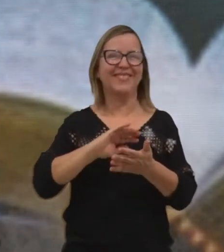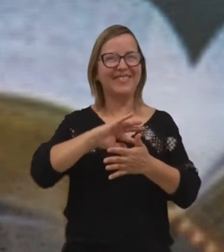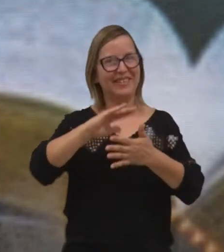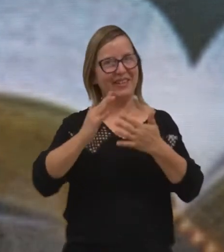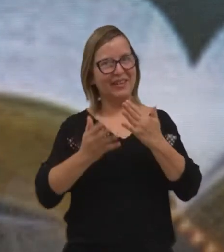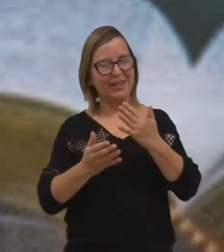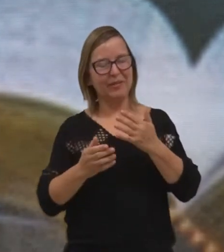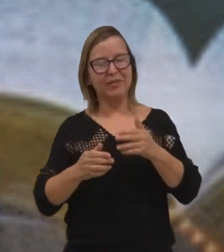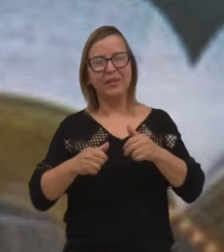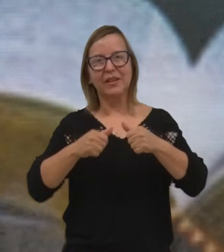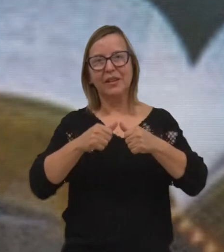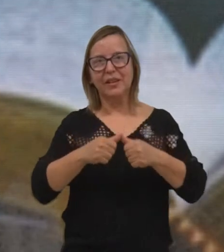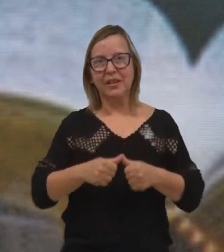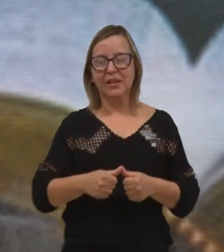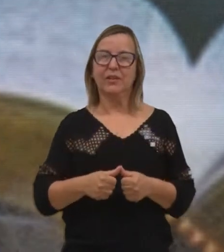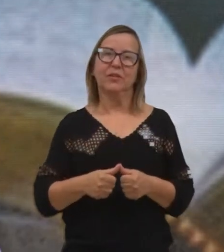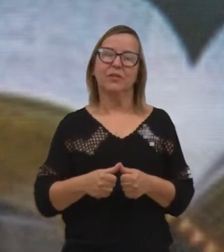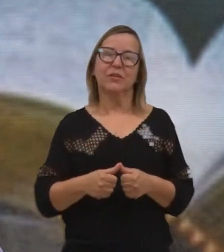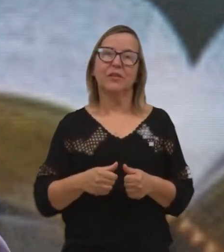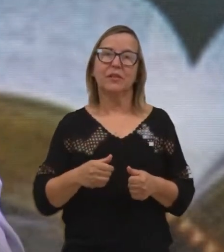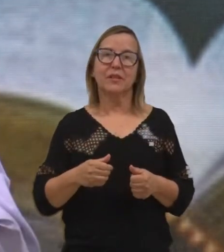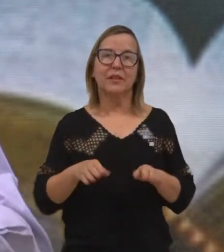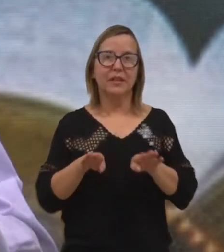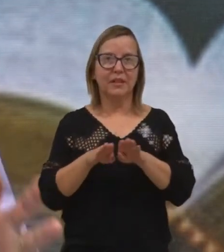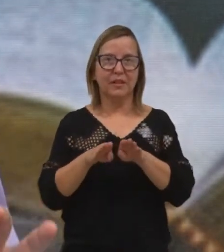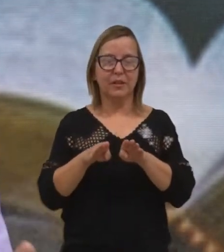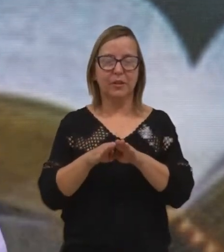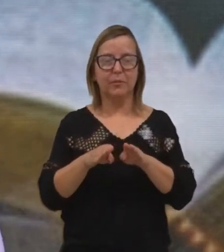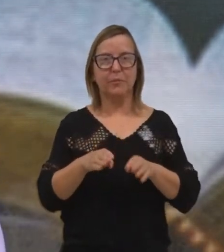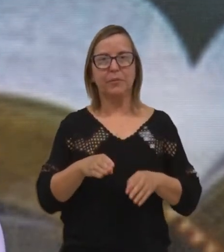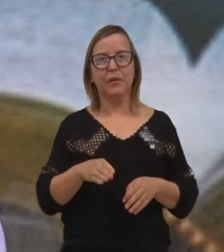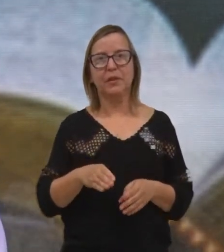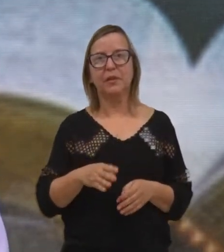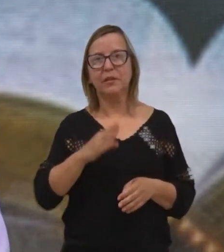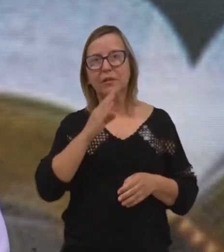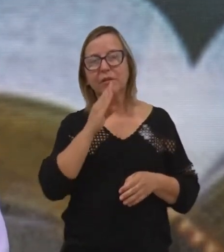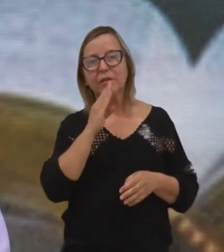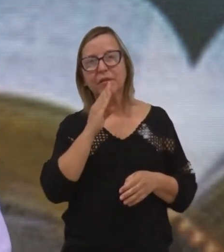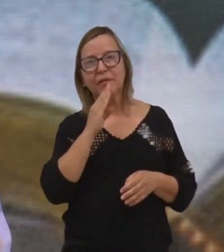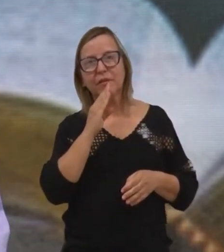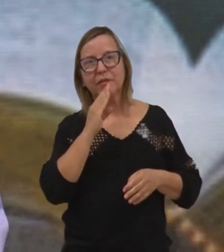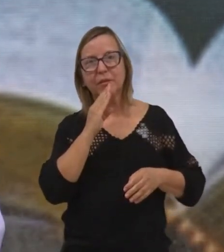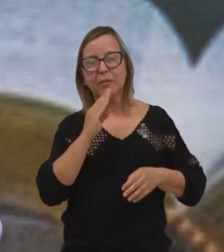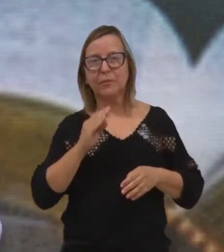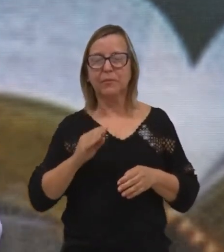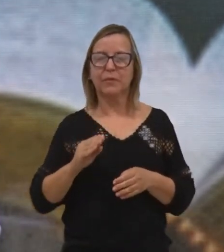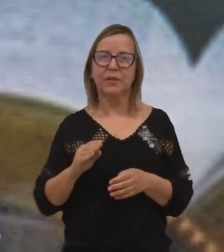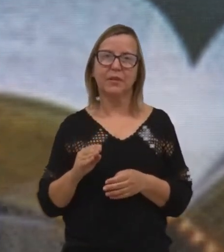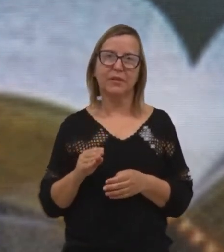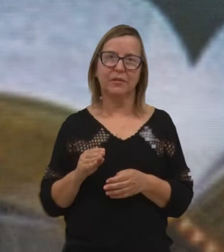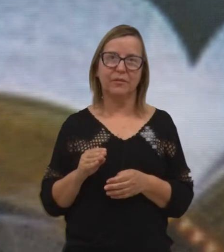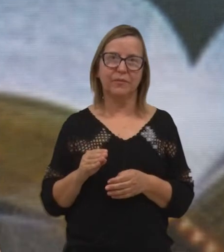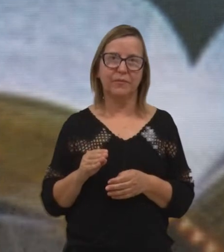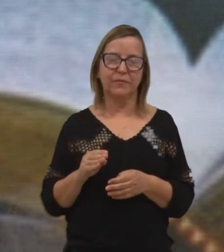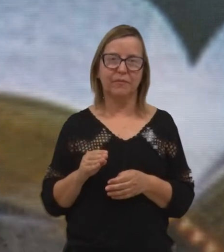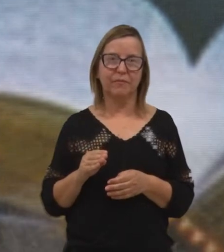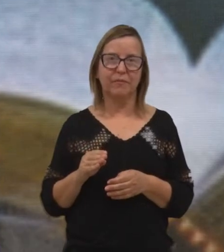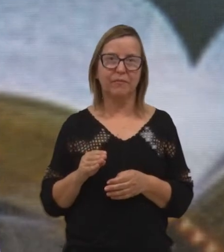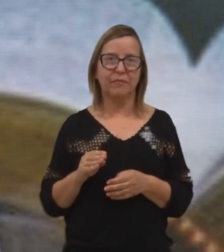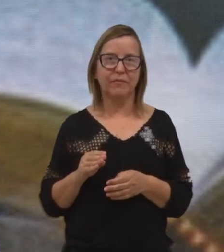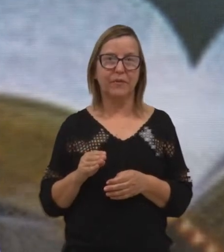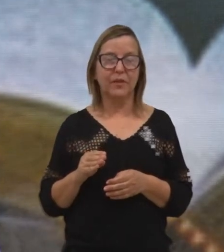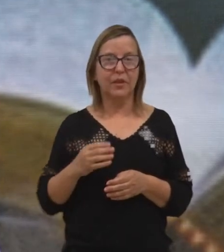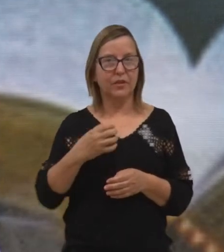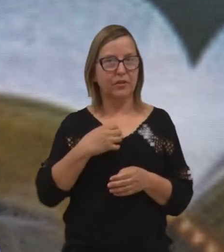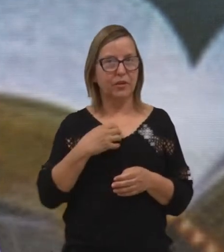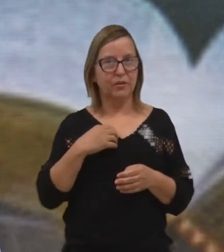é um recurso. O conhecimento de como operar um equipamento. Olha de quantas maneiras nós